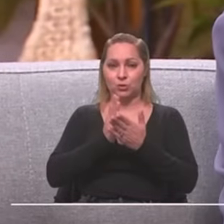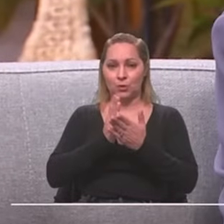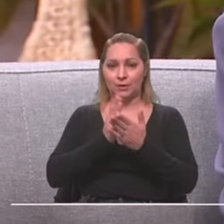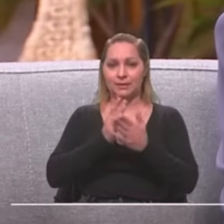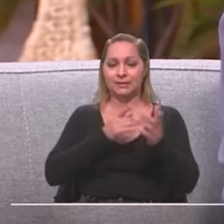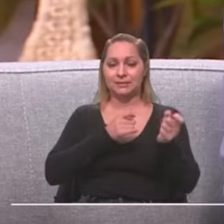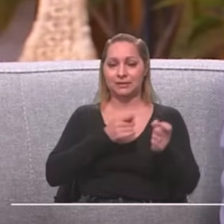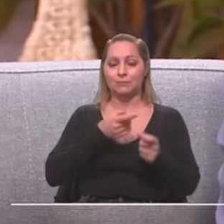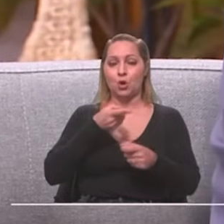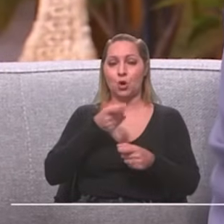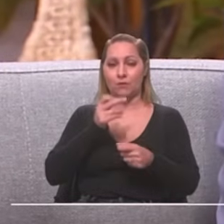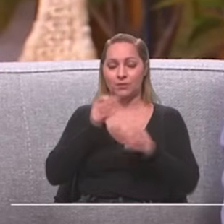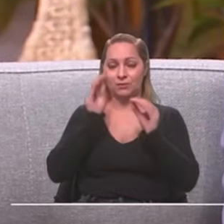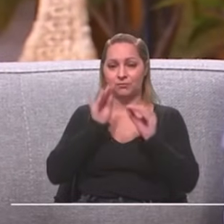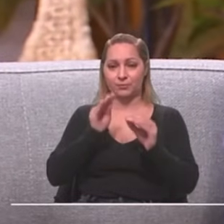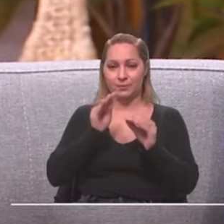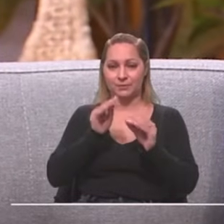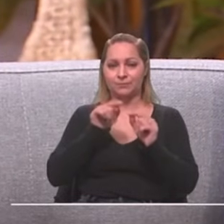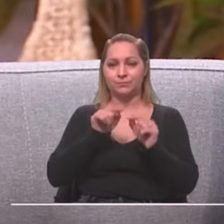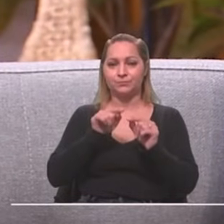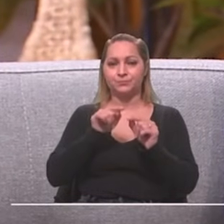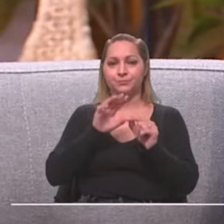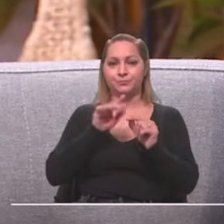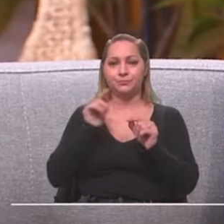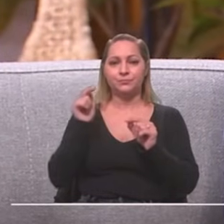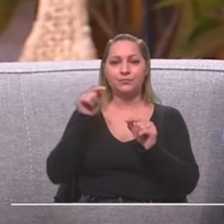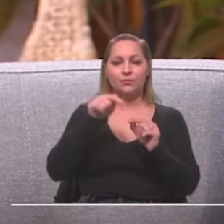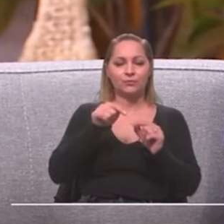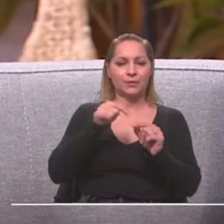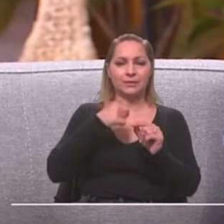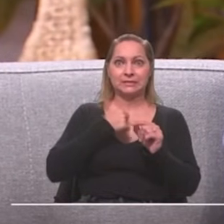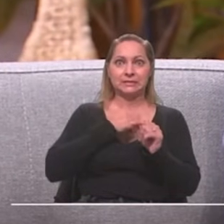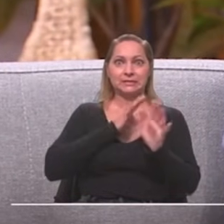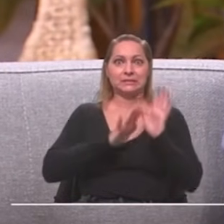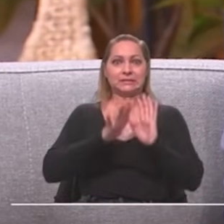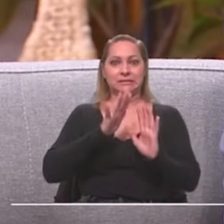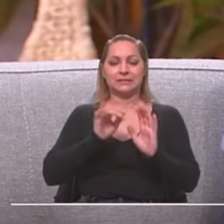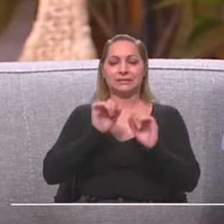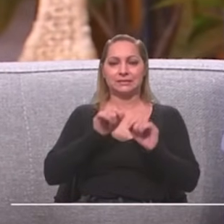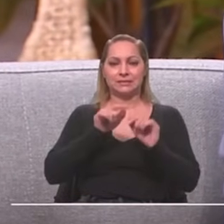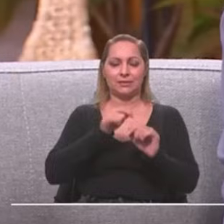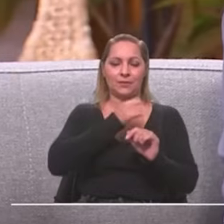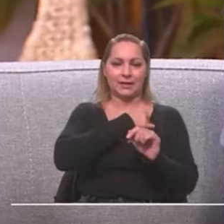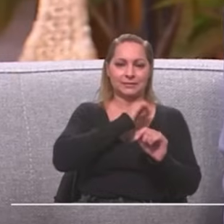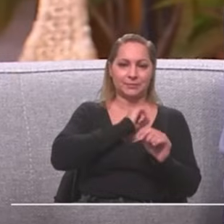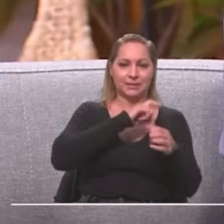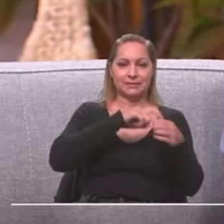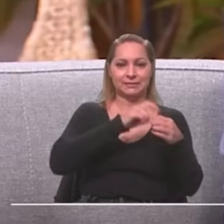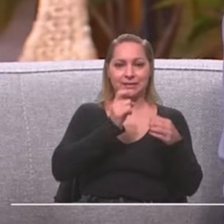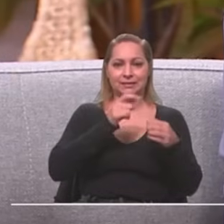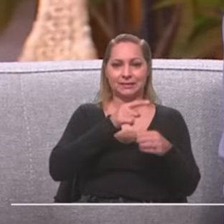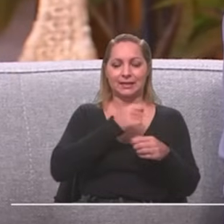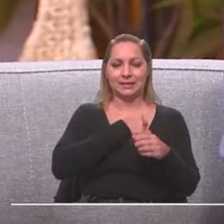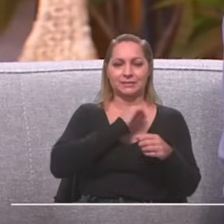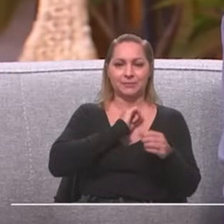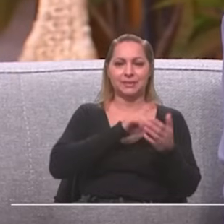anos a dar formação. Que ficou um bocadinho reticente quando foi, mas depois adorou. Fiquei muito reticente porque ia abandonar a minha casa, que eu vou sempre chamar a minha